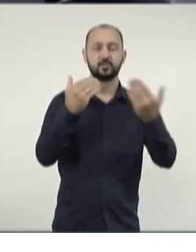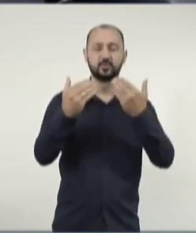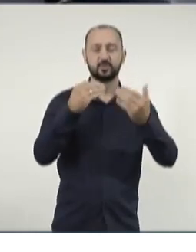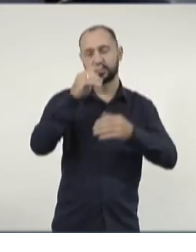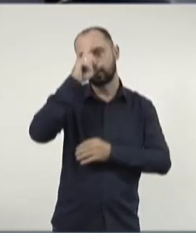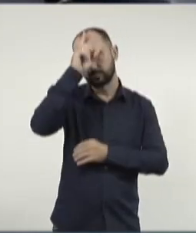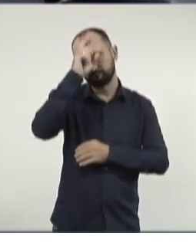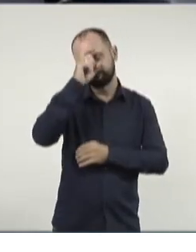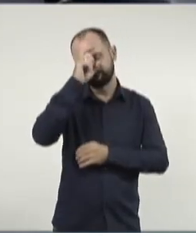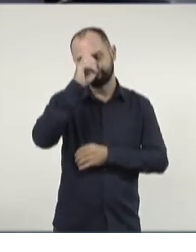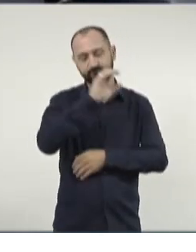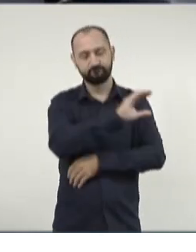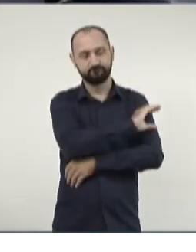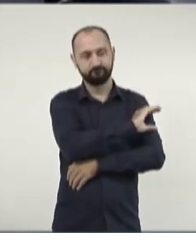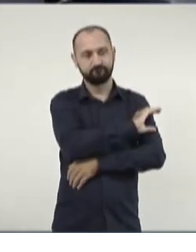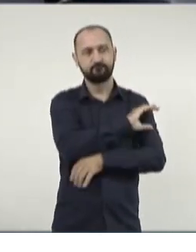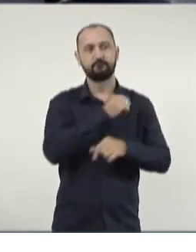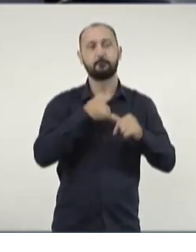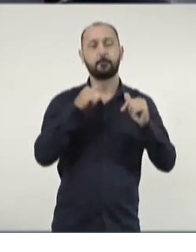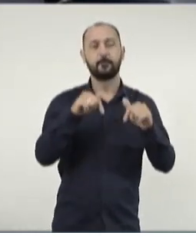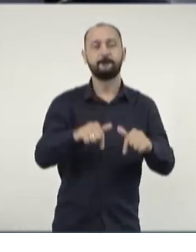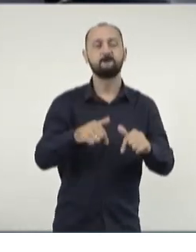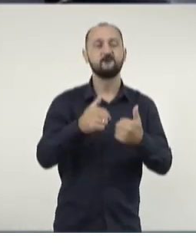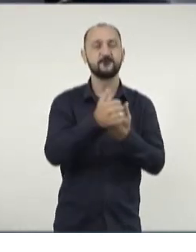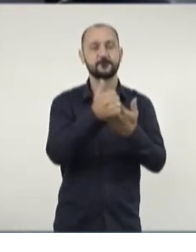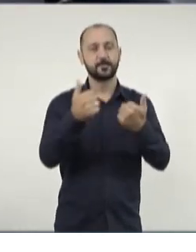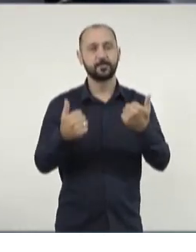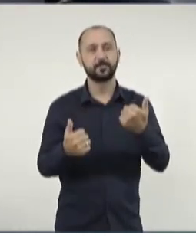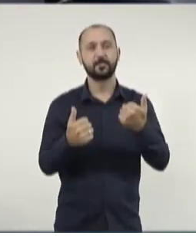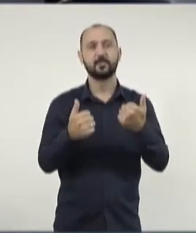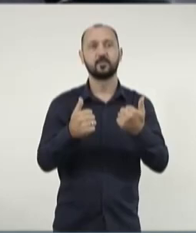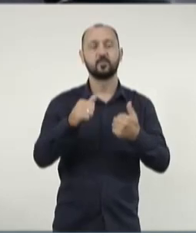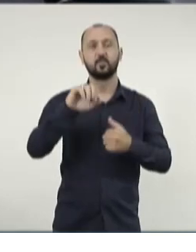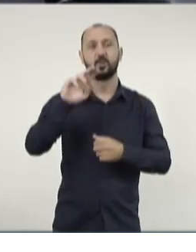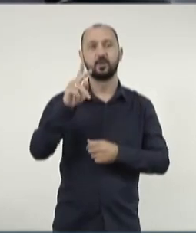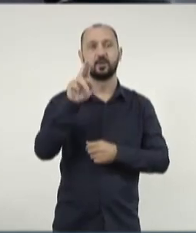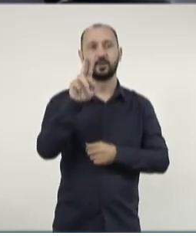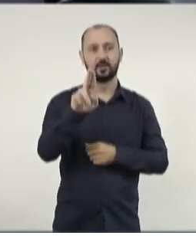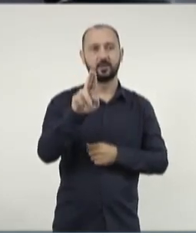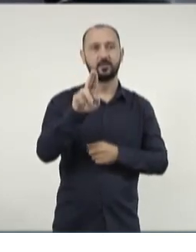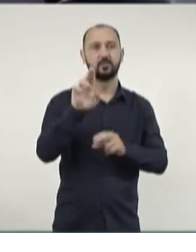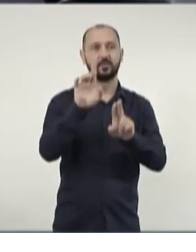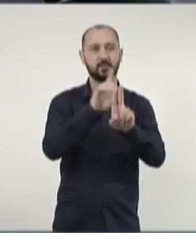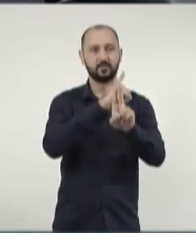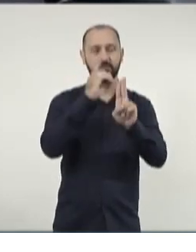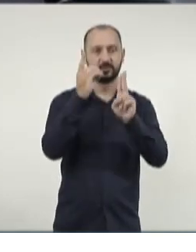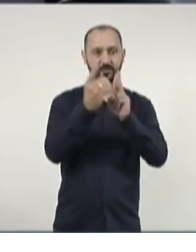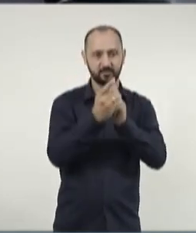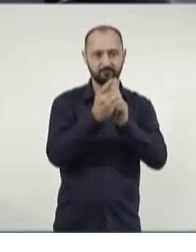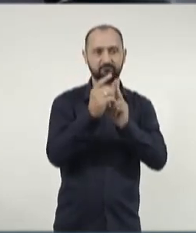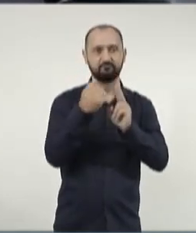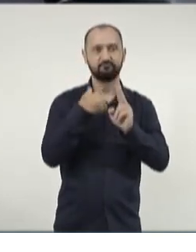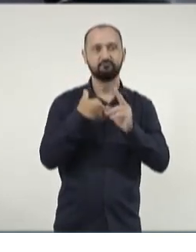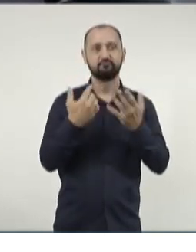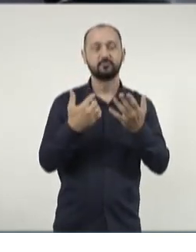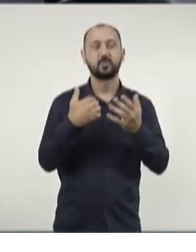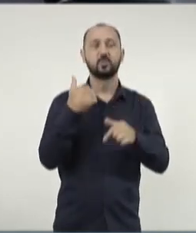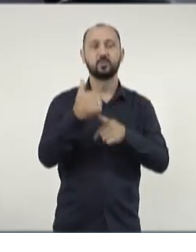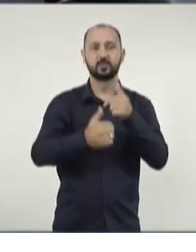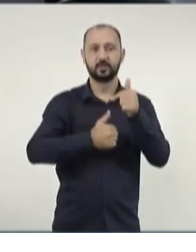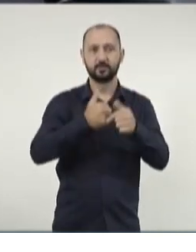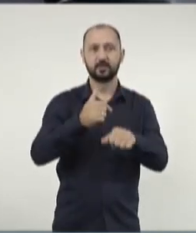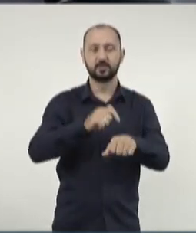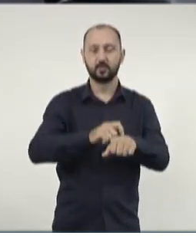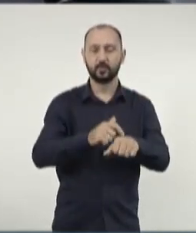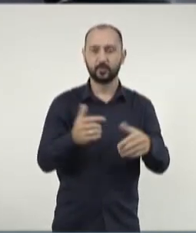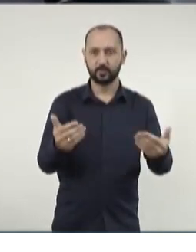Hospitalar e aqui também represento o HU da UFGD de Dourados, que é o serviço que eu estou atuando